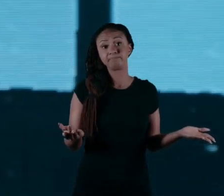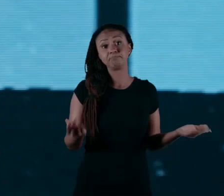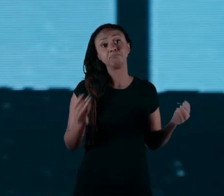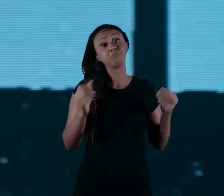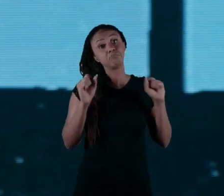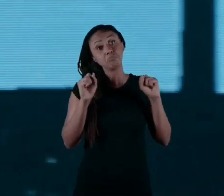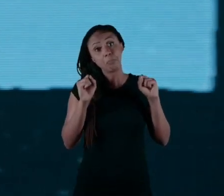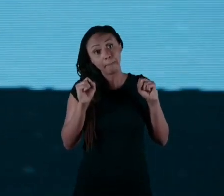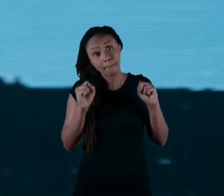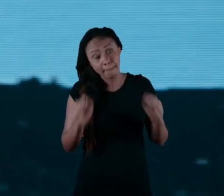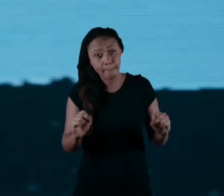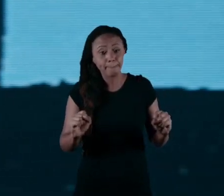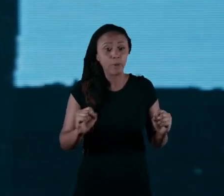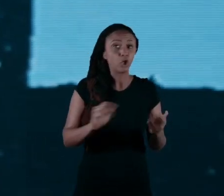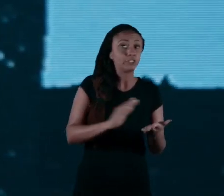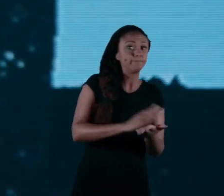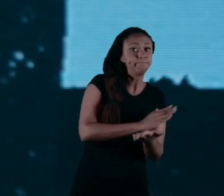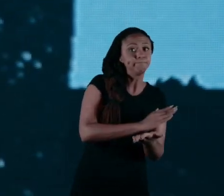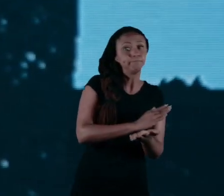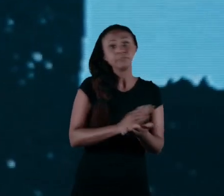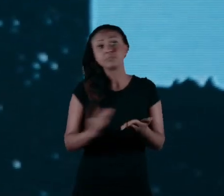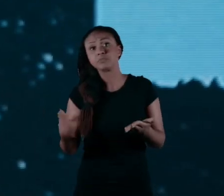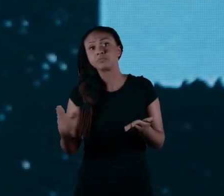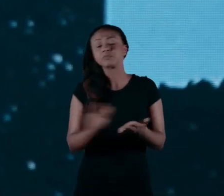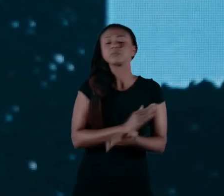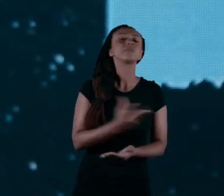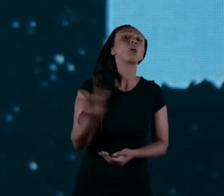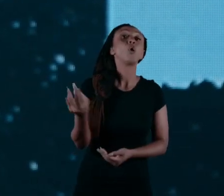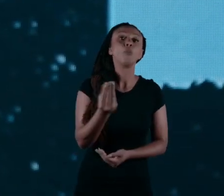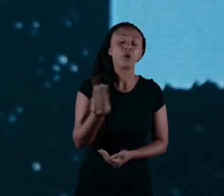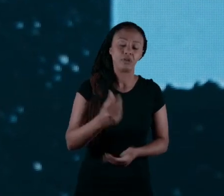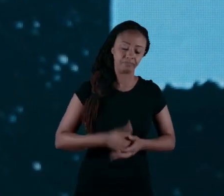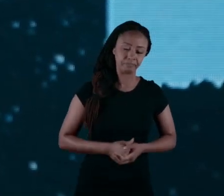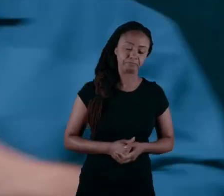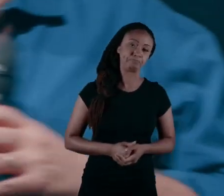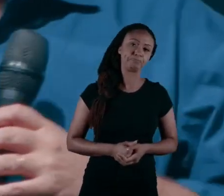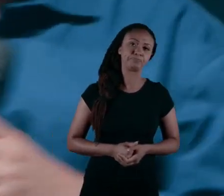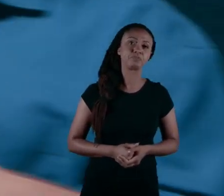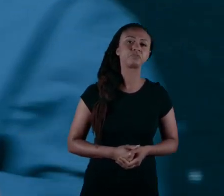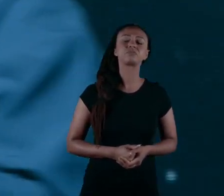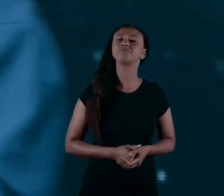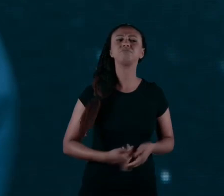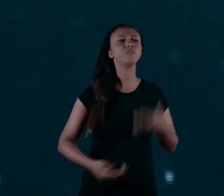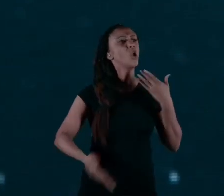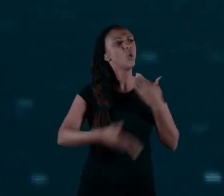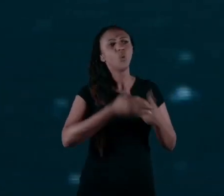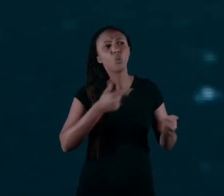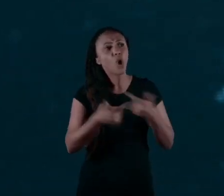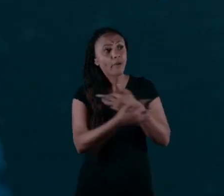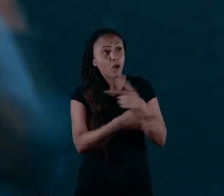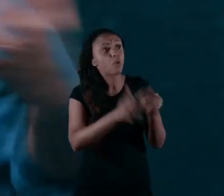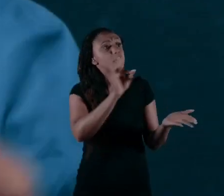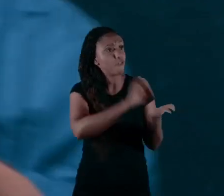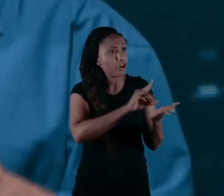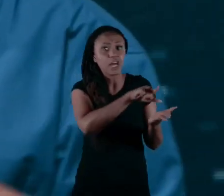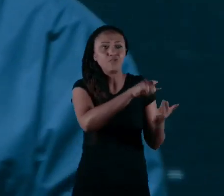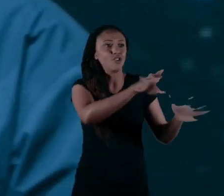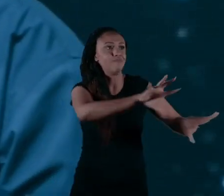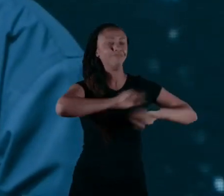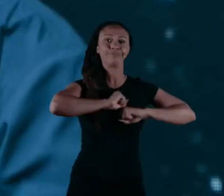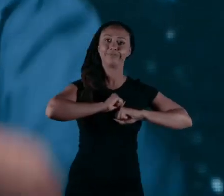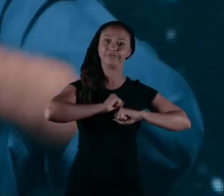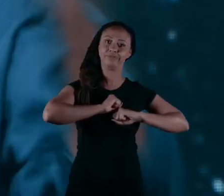excludente. Ela é abrangente porque está dizendo o seguinte: olha, todo tipo de coisa verdadeira você tem que